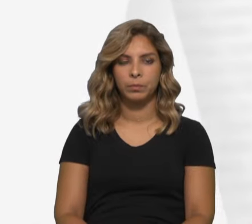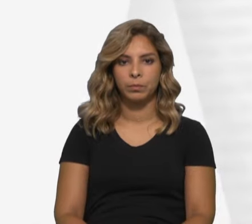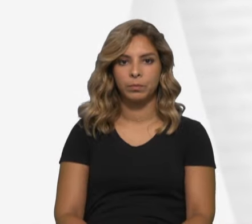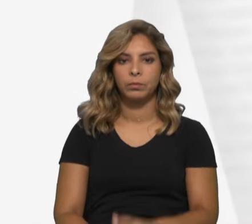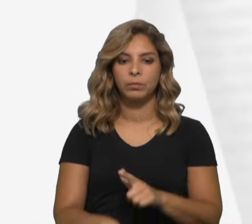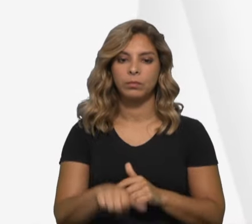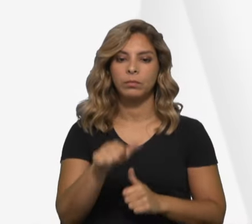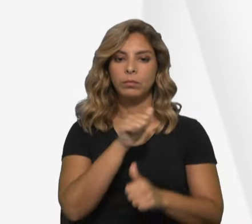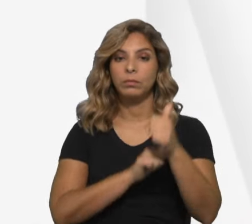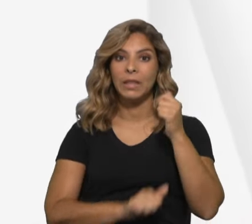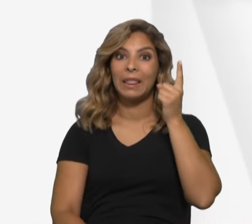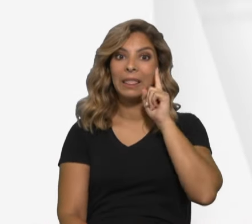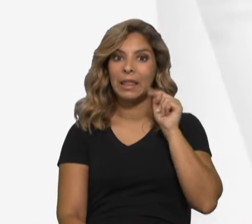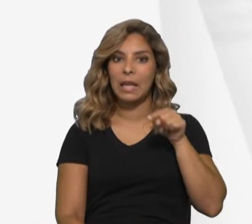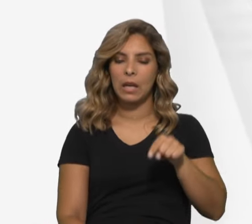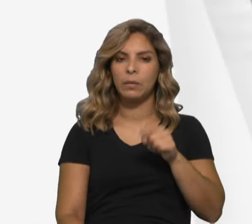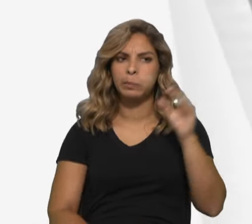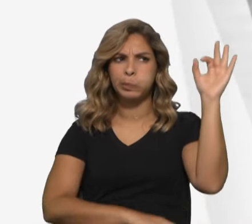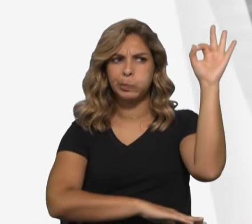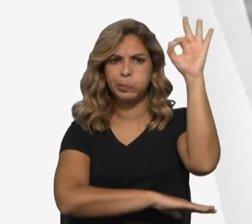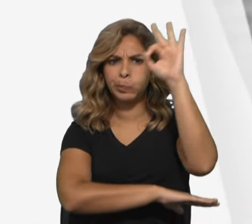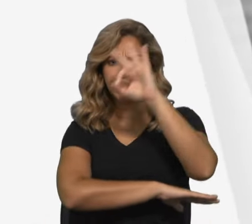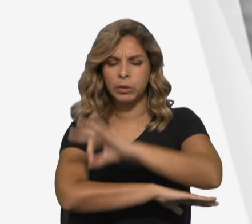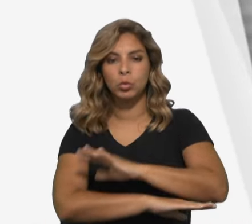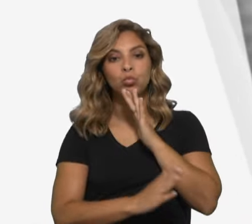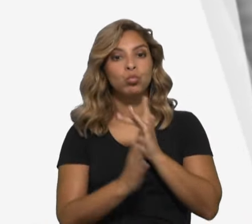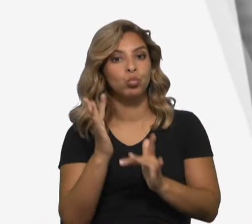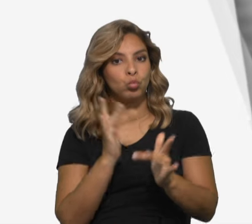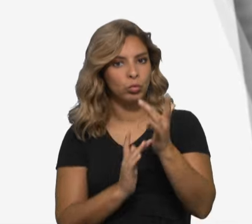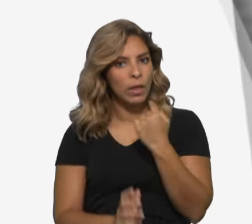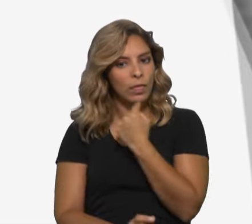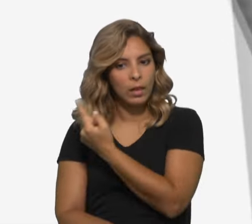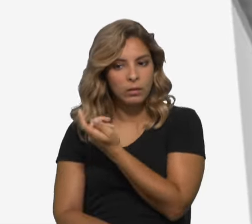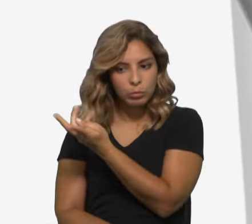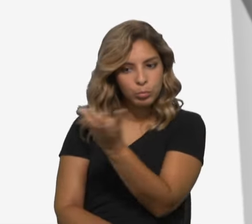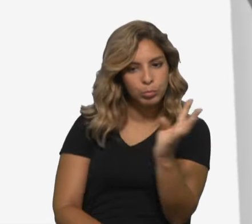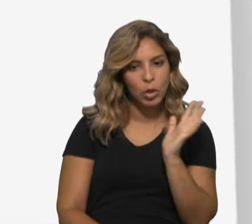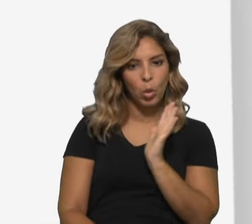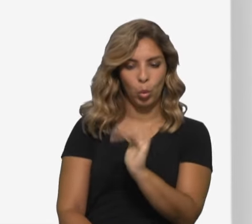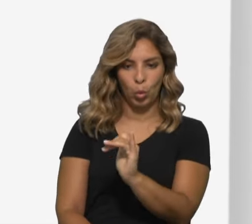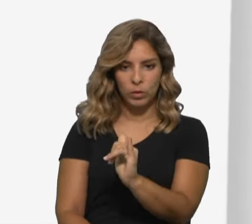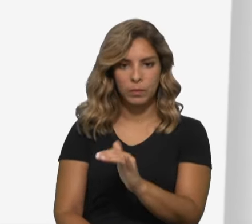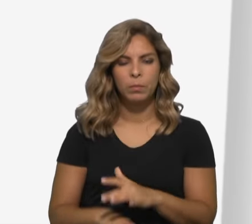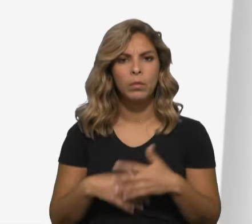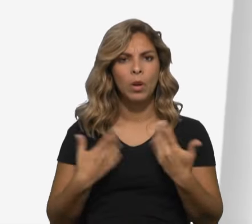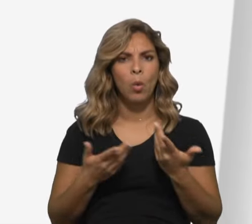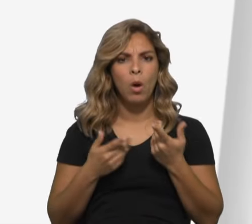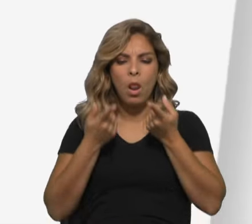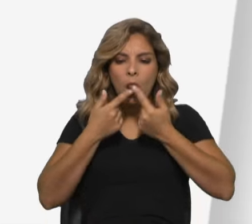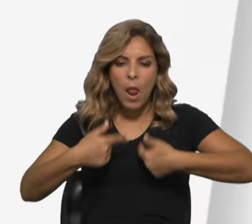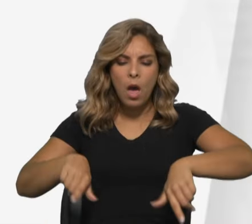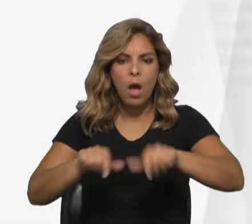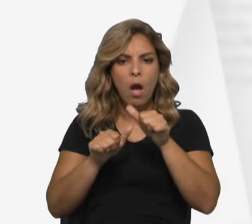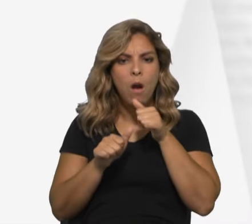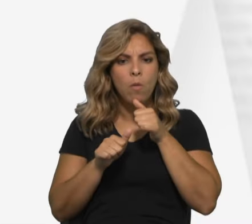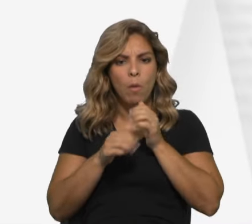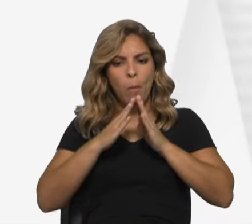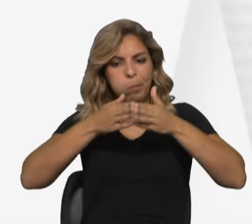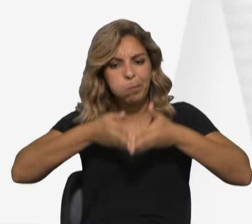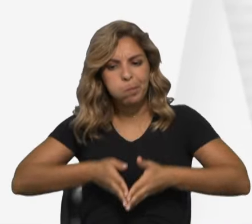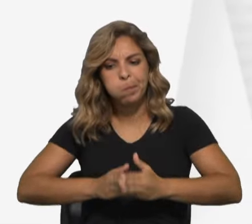Naquele dia, ao cair da tarde, Jesus disse aos seus discípulos: "Passemos à outra margem do lago." Eles deixaram